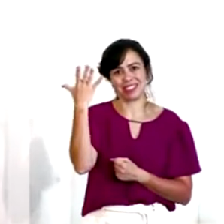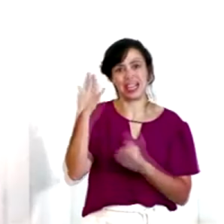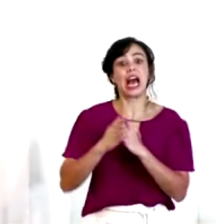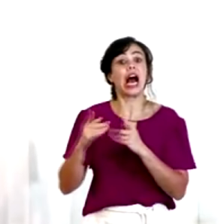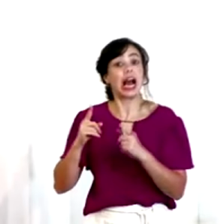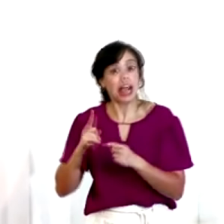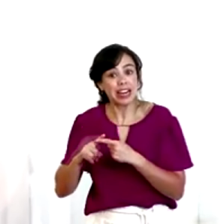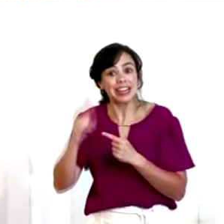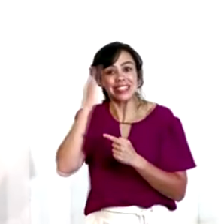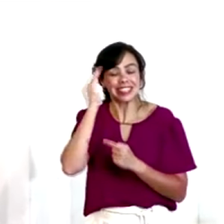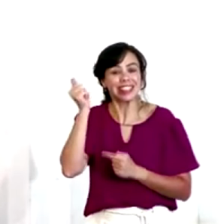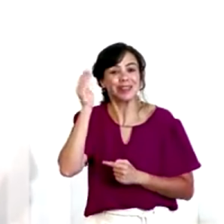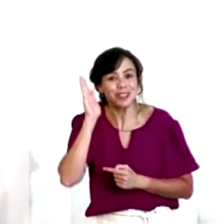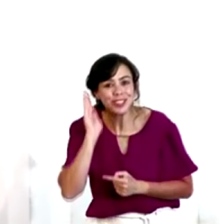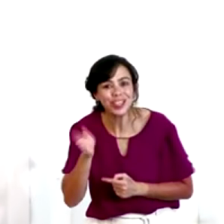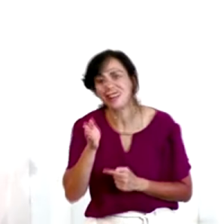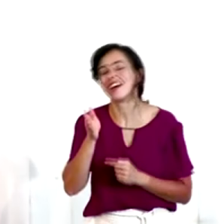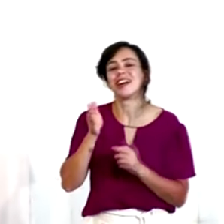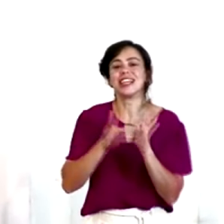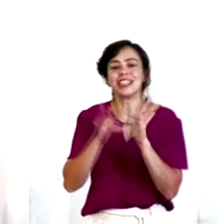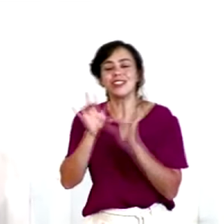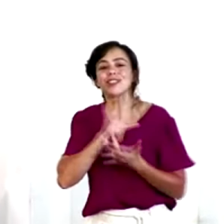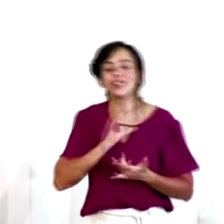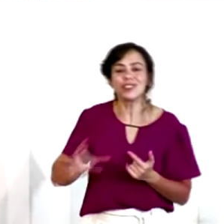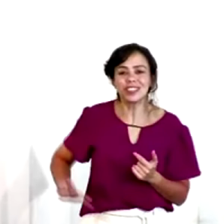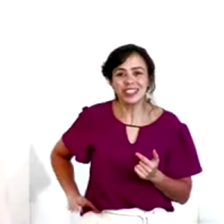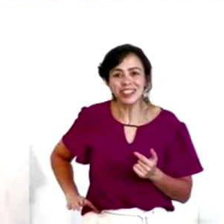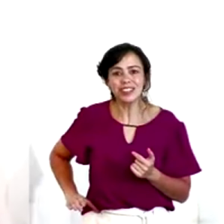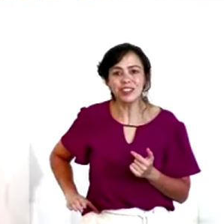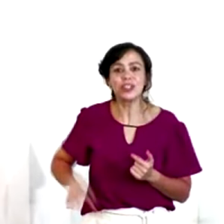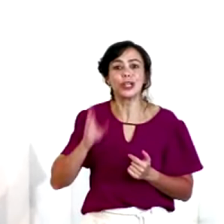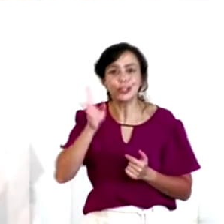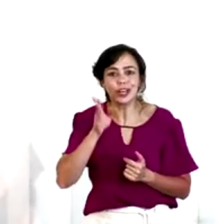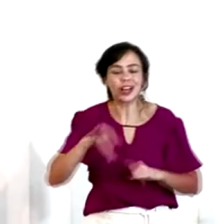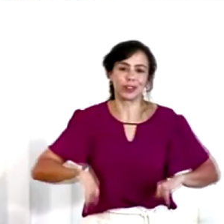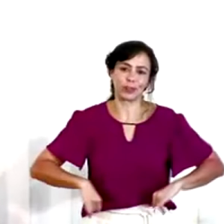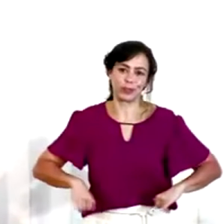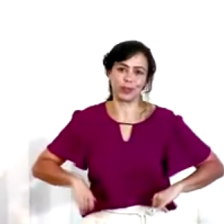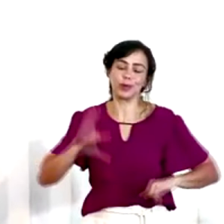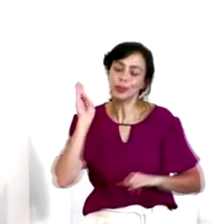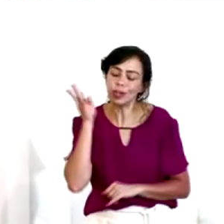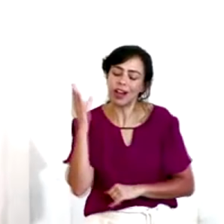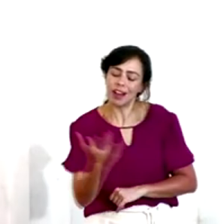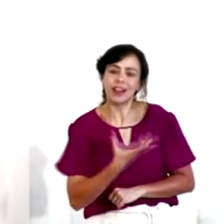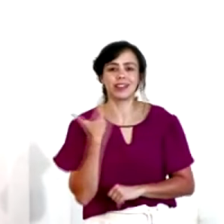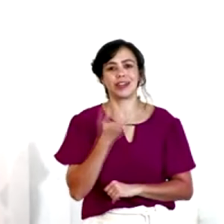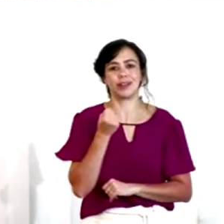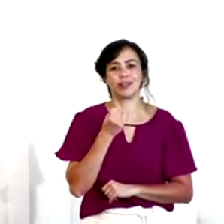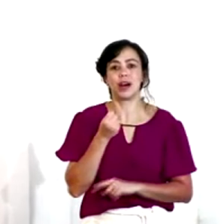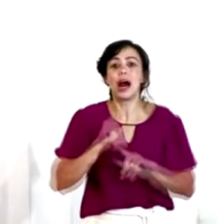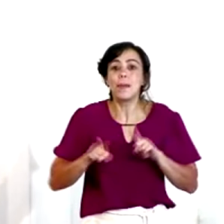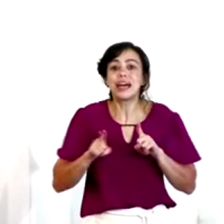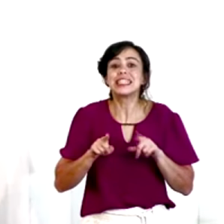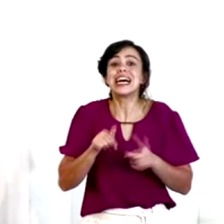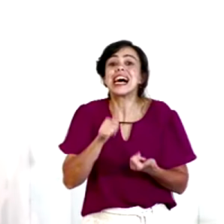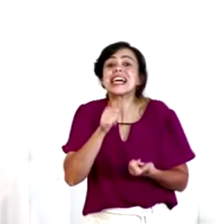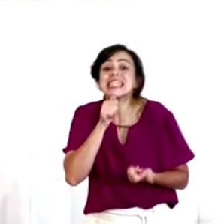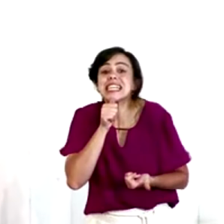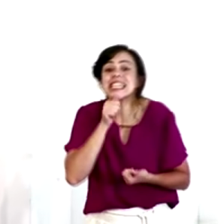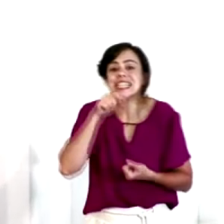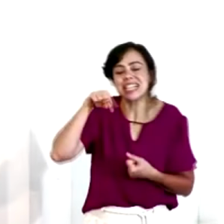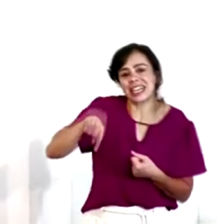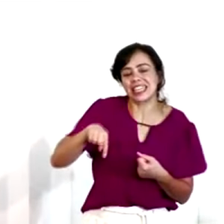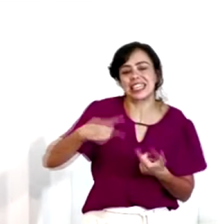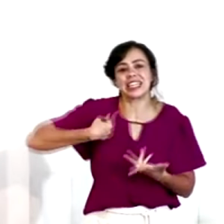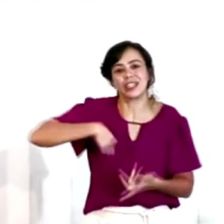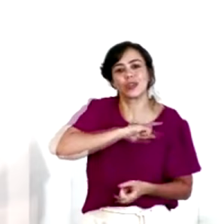os sofrimentos de Cristo sobre a terra, não em termos salvíficos, mas Paulo, ou o Novo Testamento,